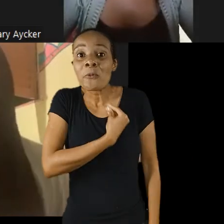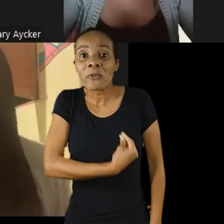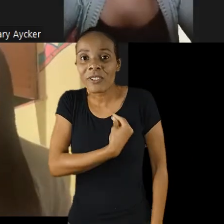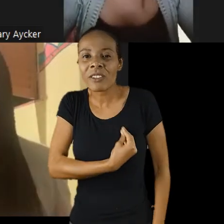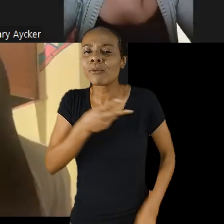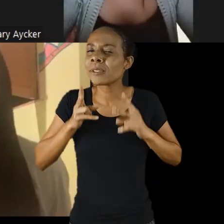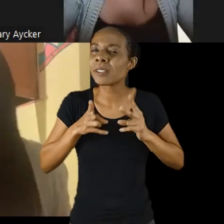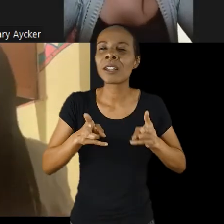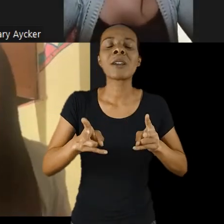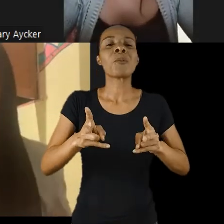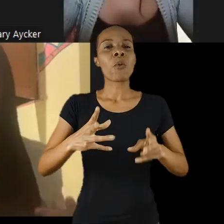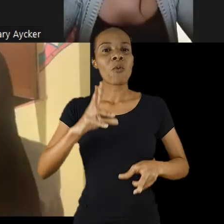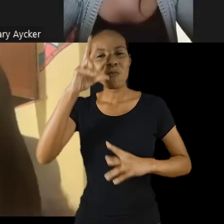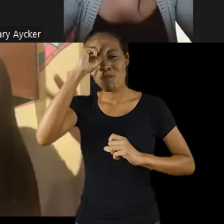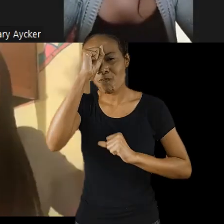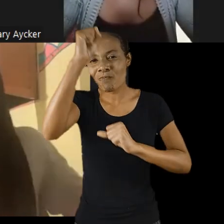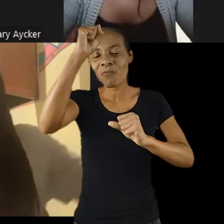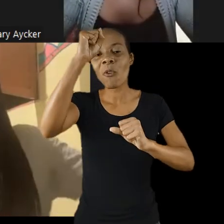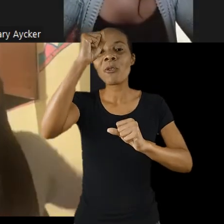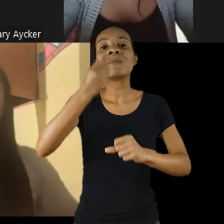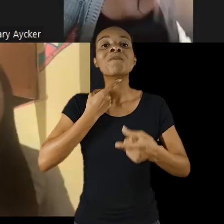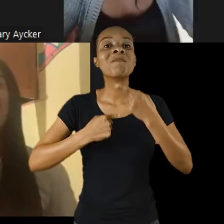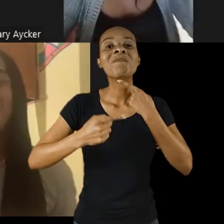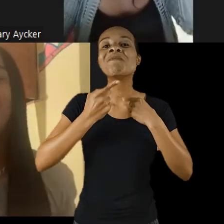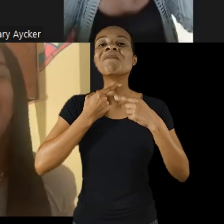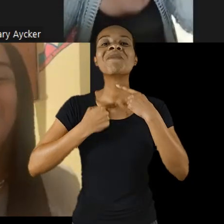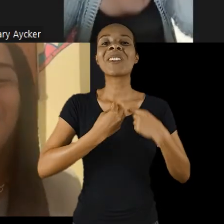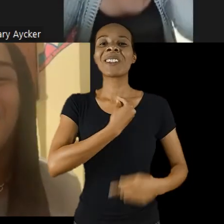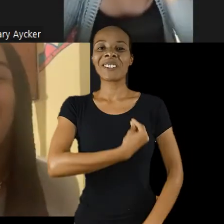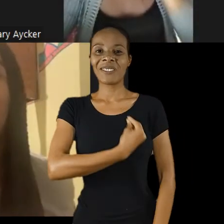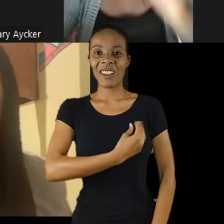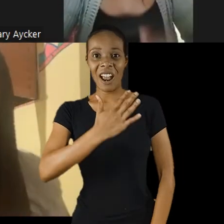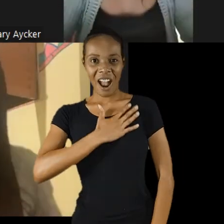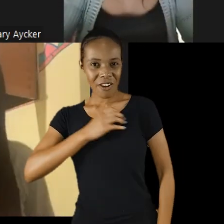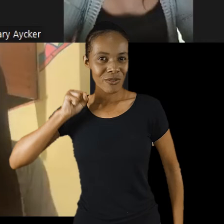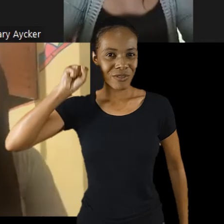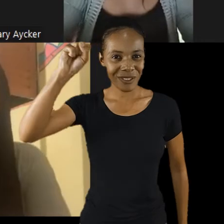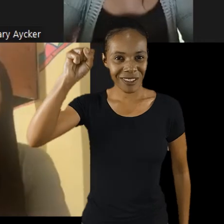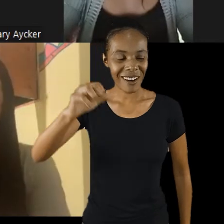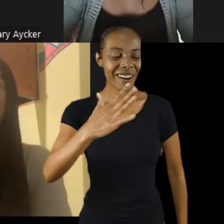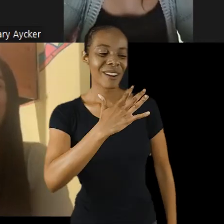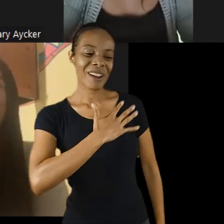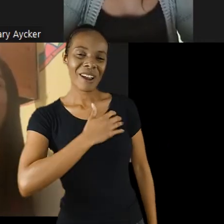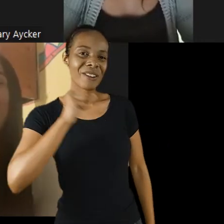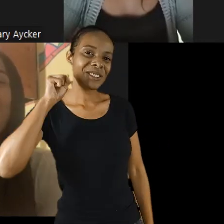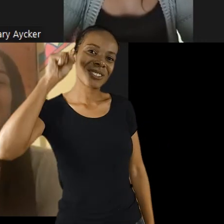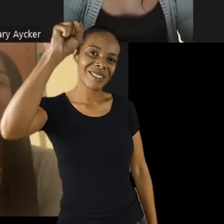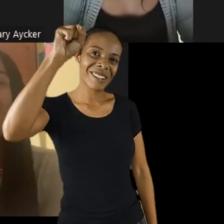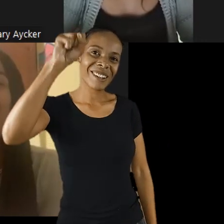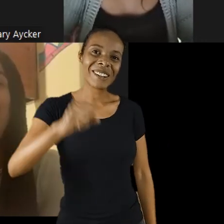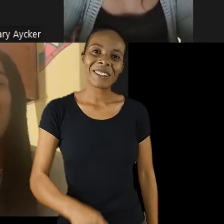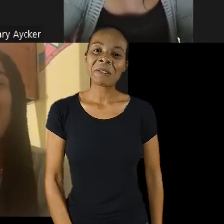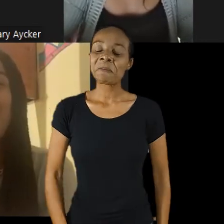fôlego e força de viver. Axé? Axé. Axé. Axé. Axé. Gente, aqui só